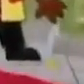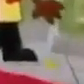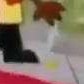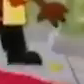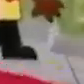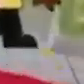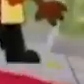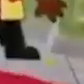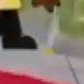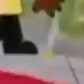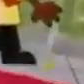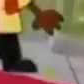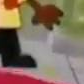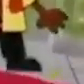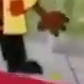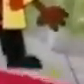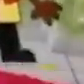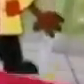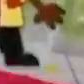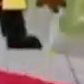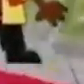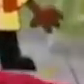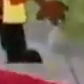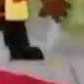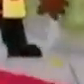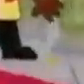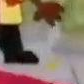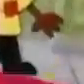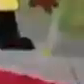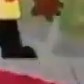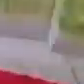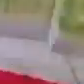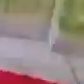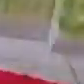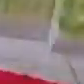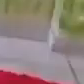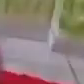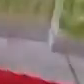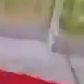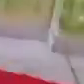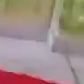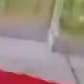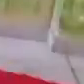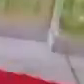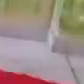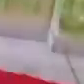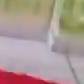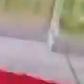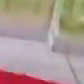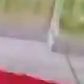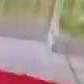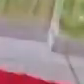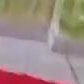dançando, rodando, cantando e pulando, a vida do boi festejando. E foi assim que se